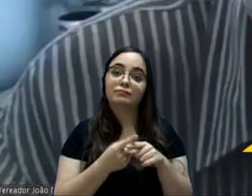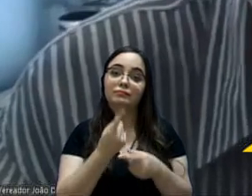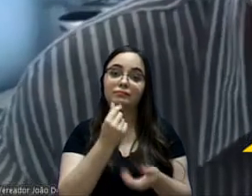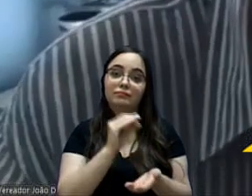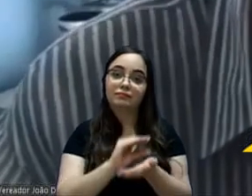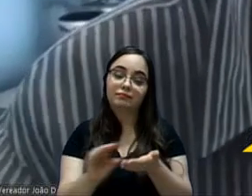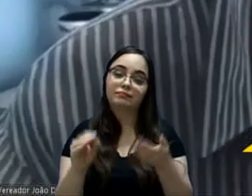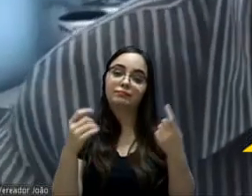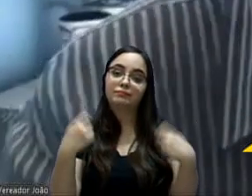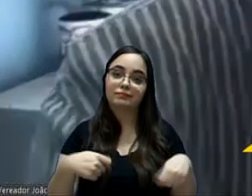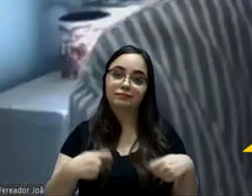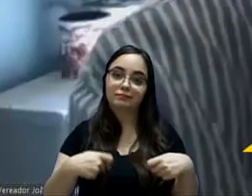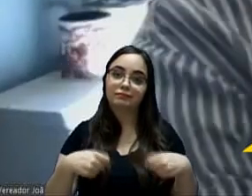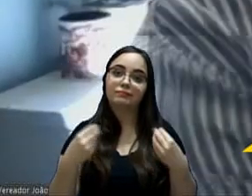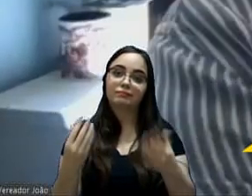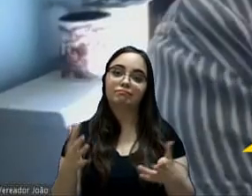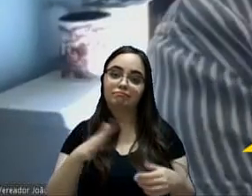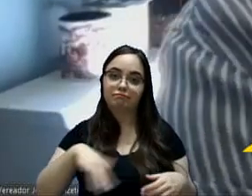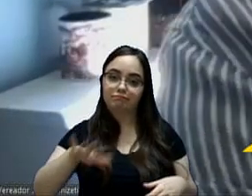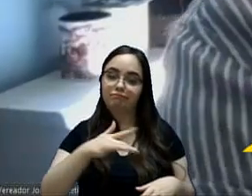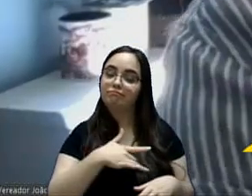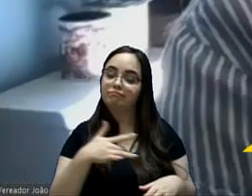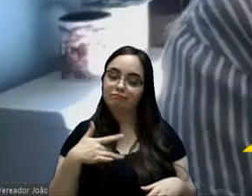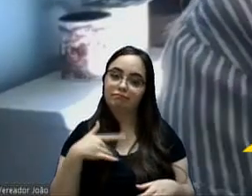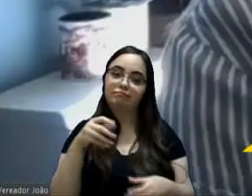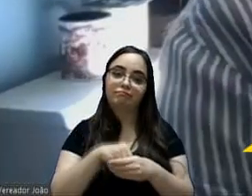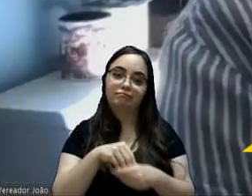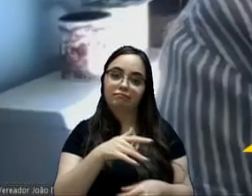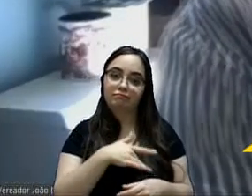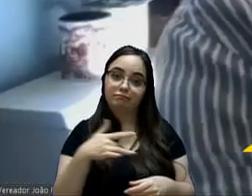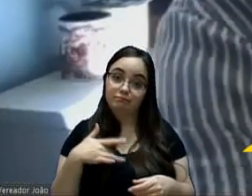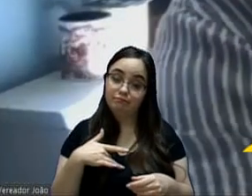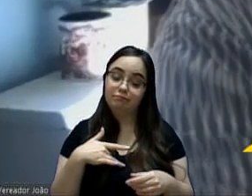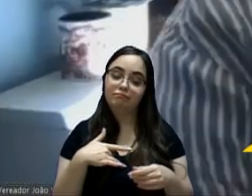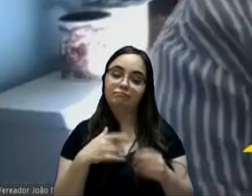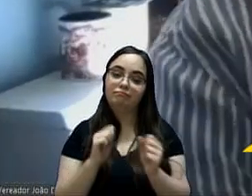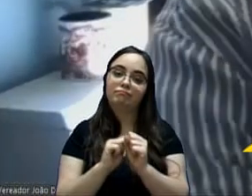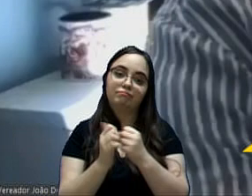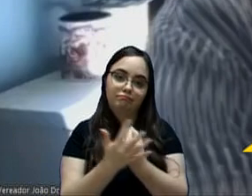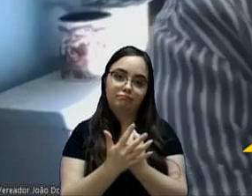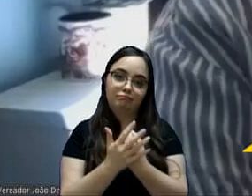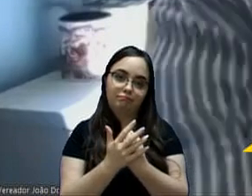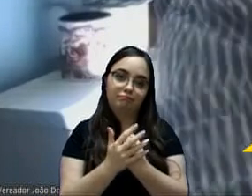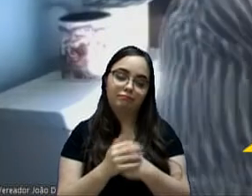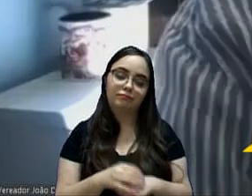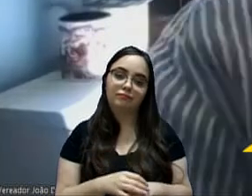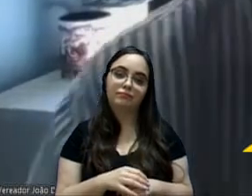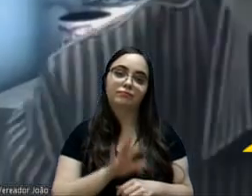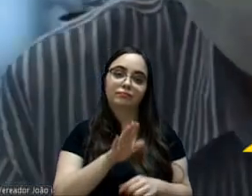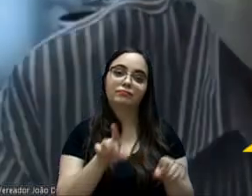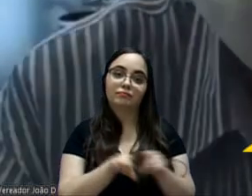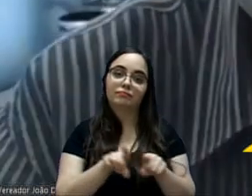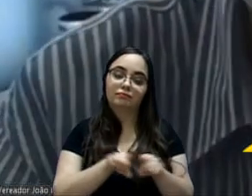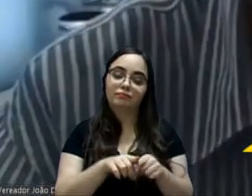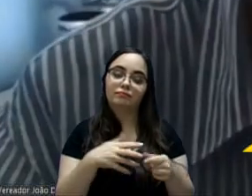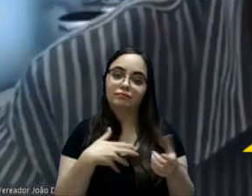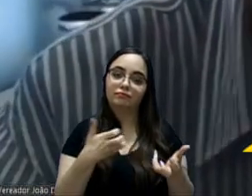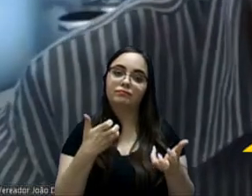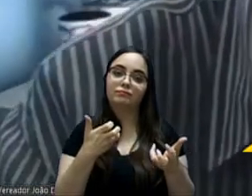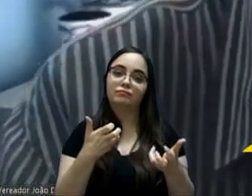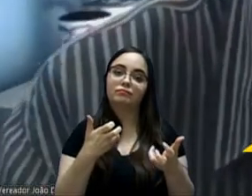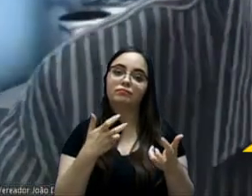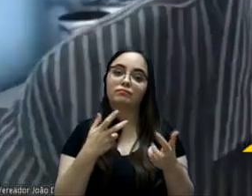vai ter que ser destinada para a saúde, dentro da saúde, para o Covid. Mas eu queria também fazer minha crítica